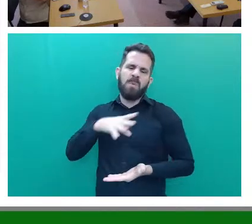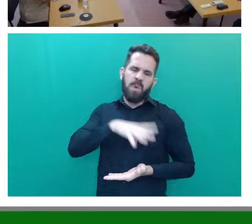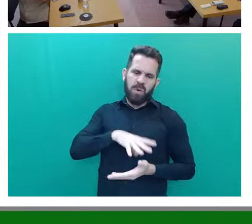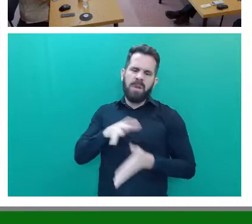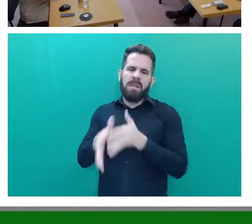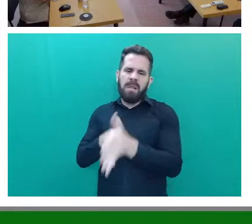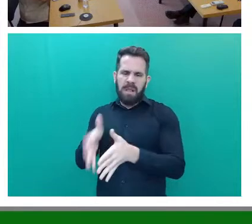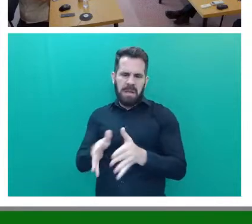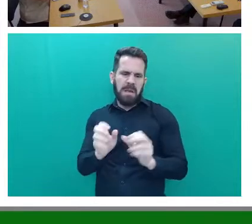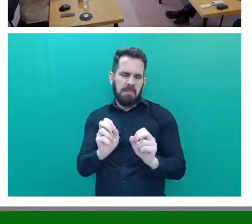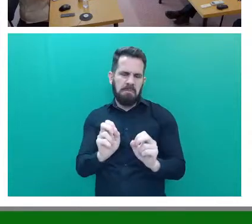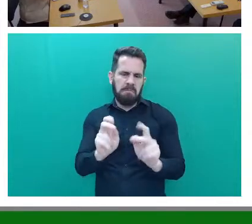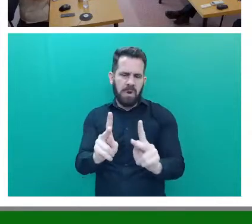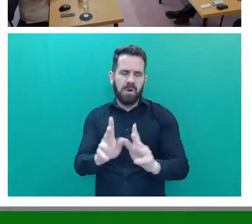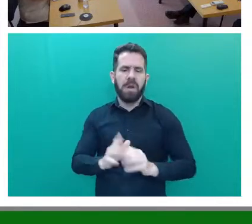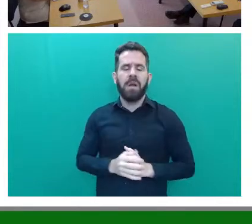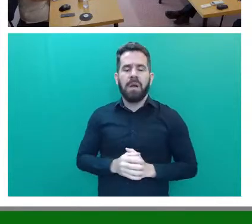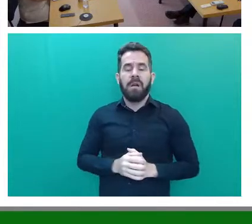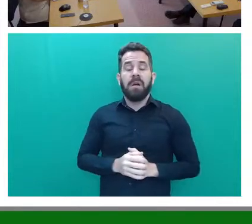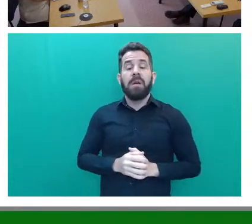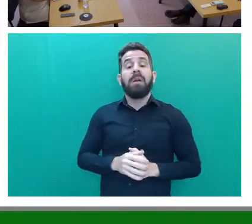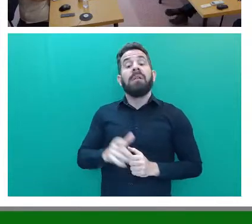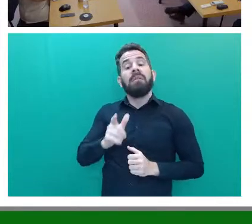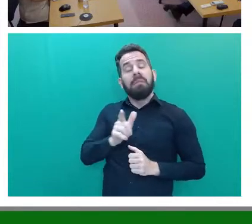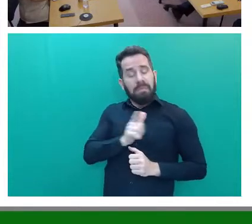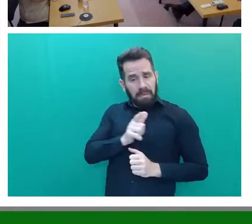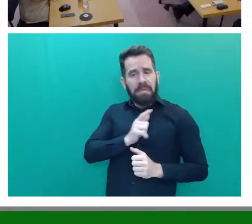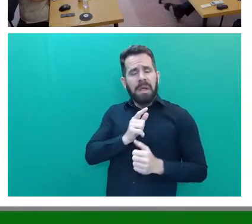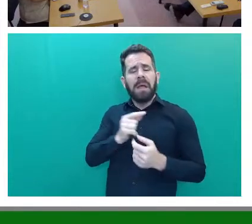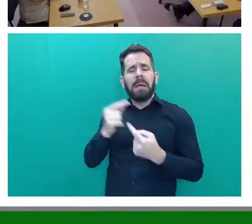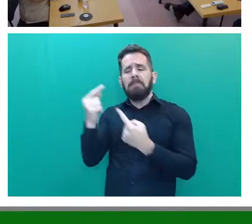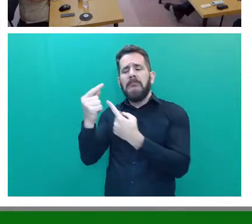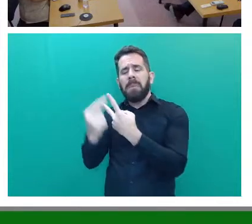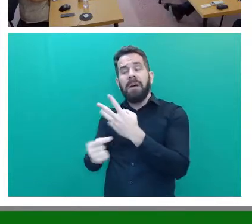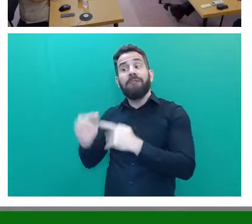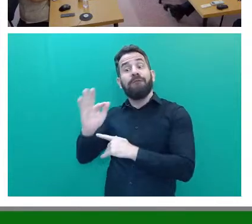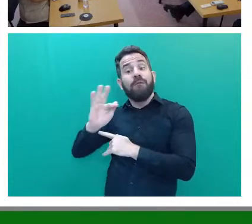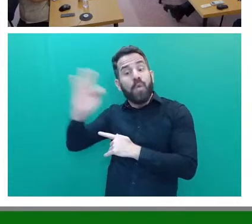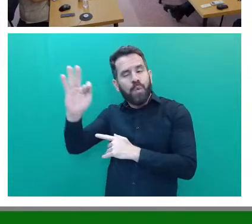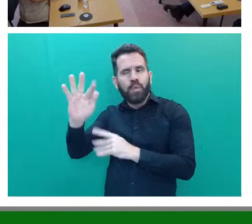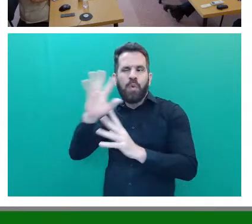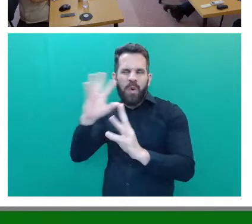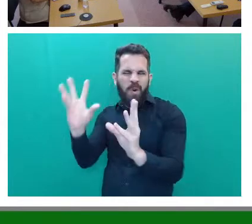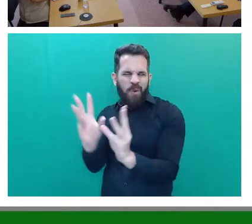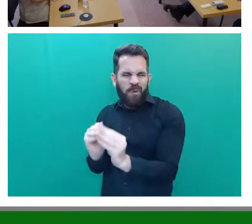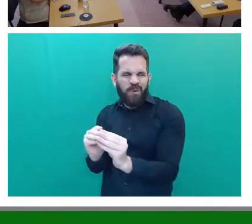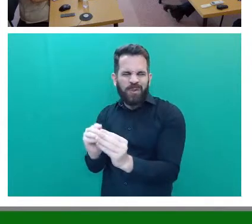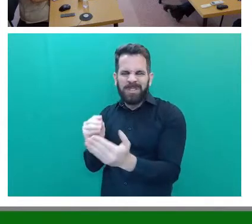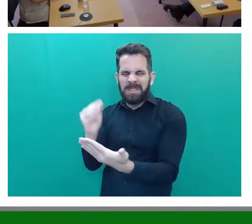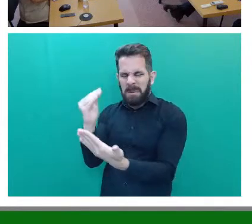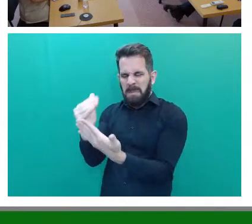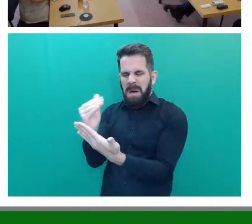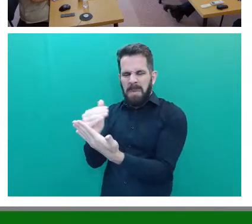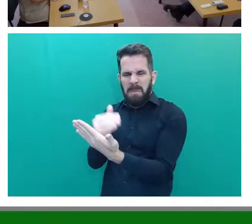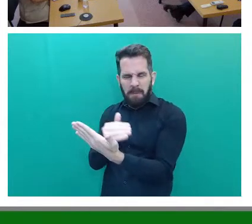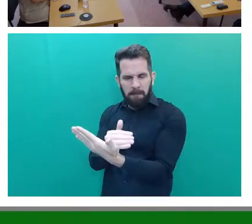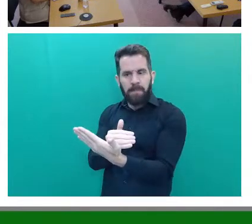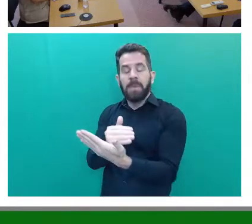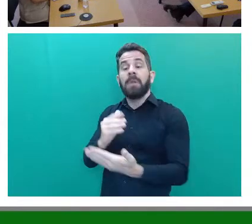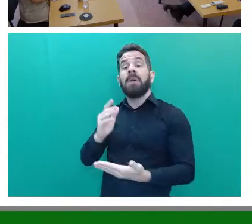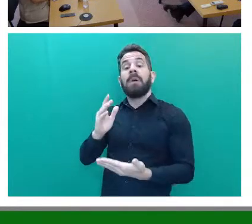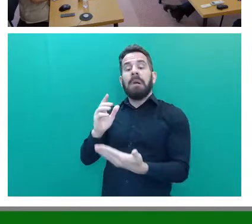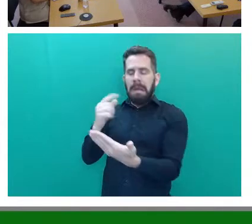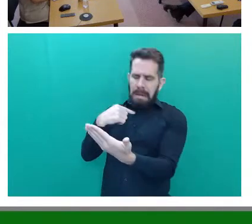né? Entre as perspectivas futuras apresentadas na conclusão da tese, há alguma que te faz pensar